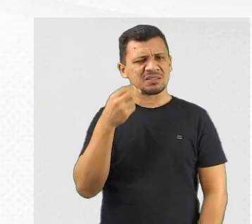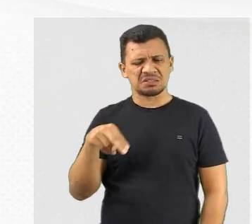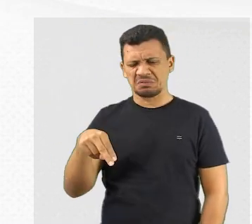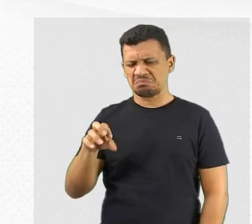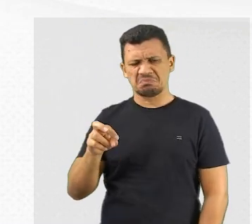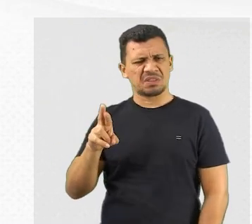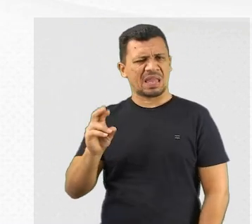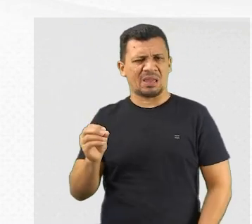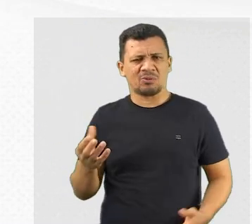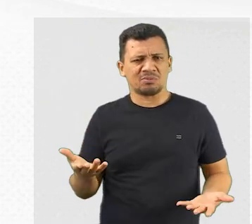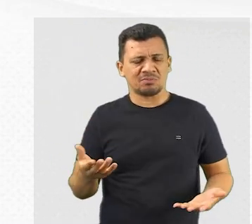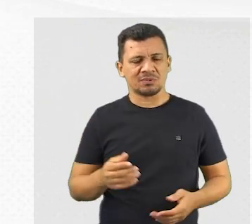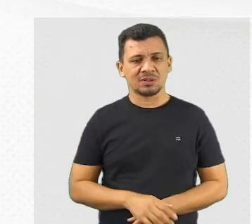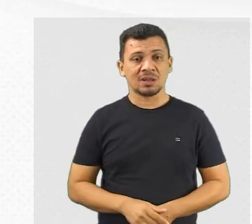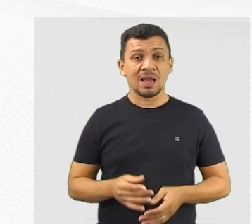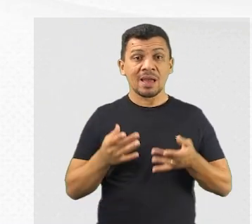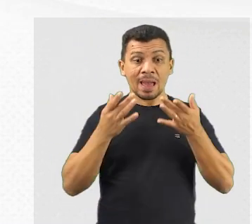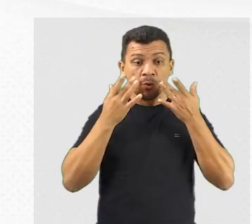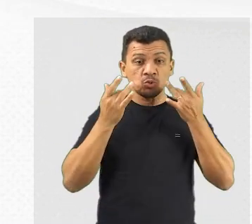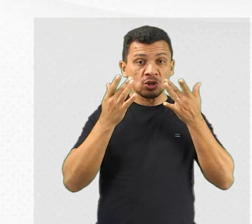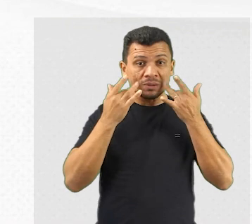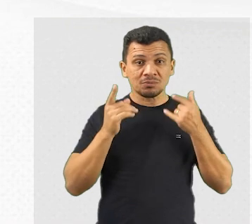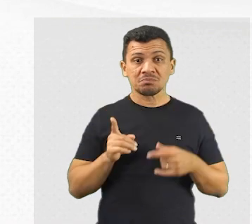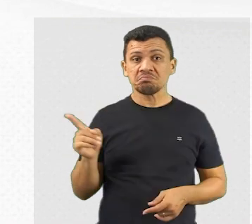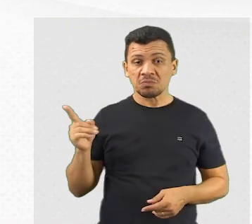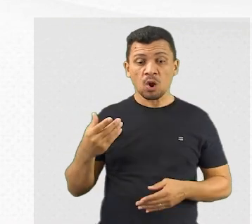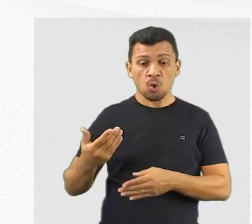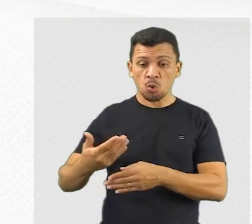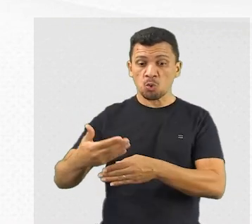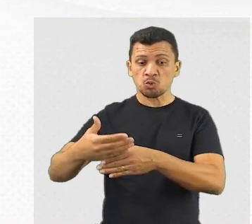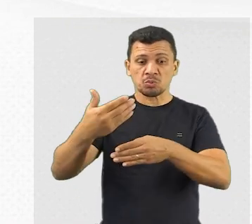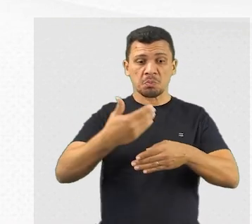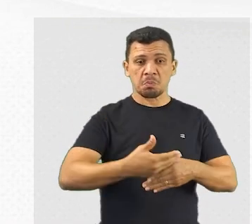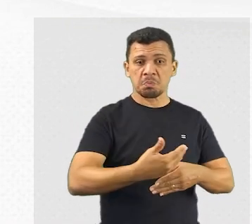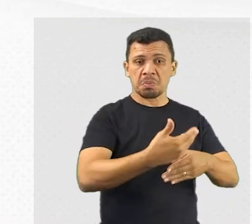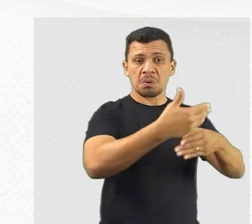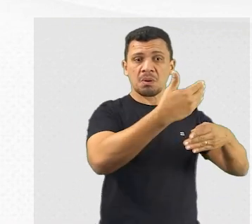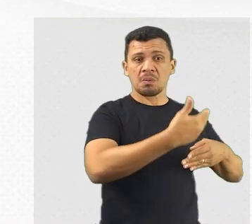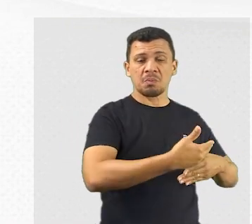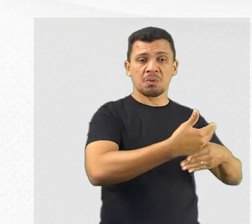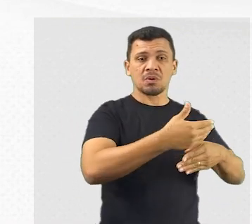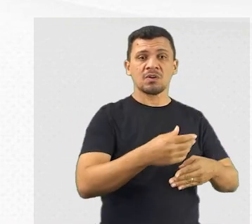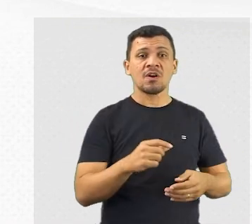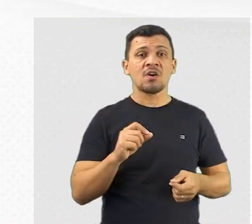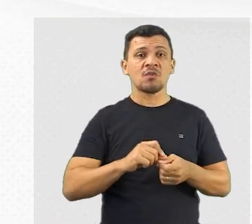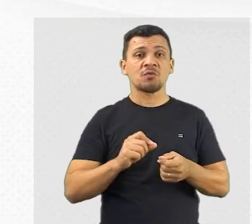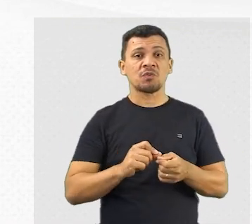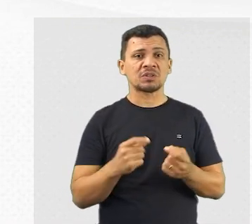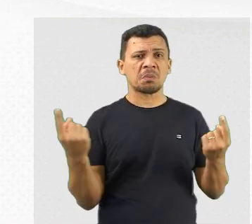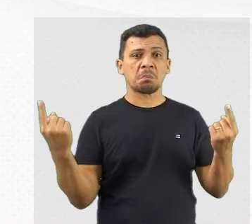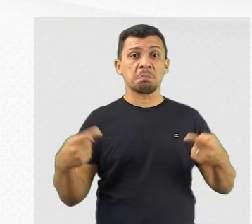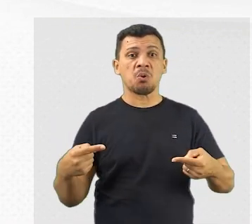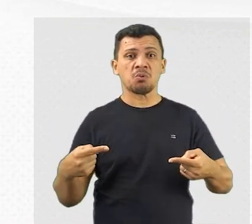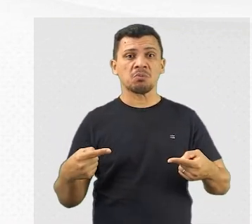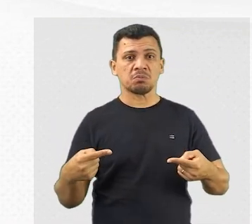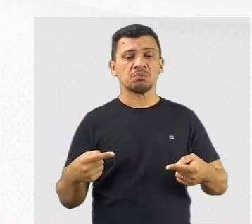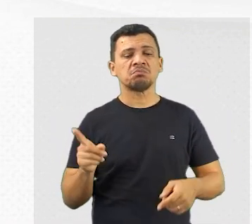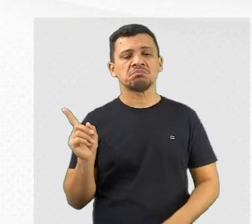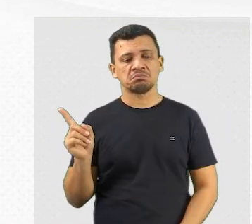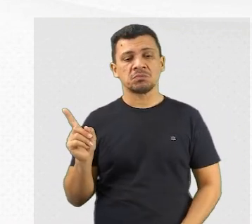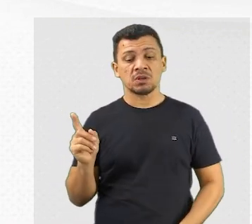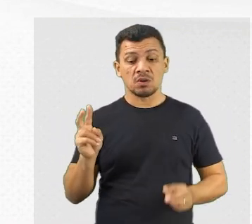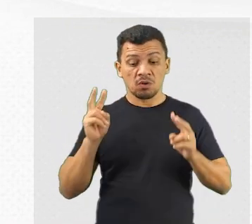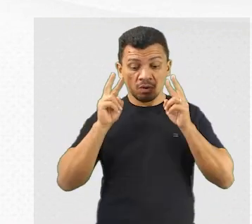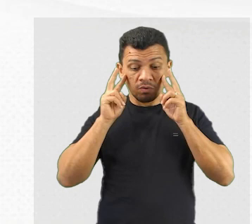lembrar. Ele é um teatro a céu aberto, construído em vários pavimentos, usado para lutas de gladiadores. Se você olhar de cima, ele